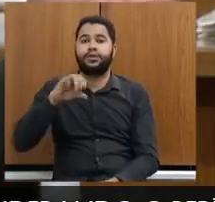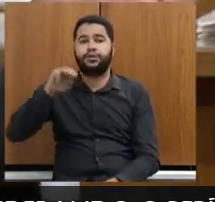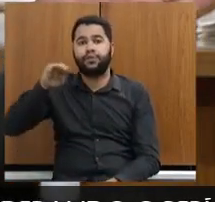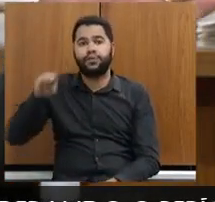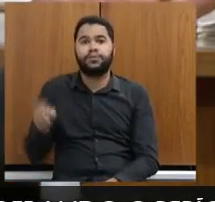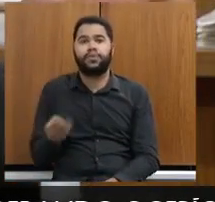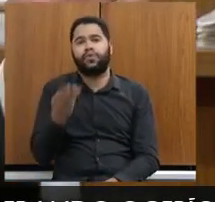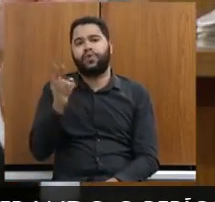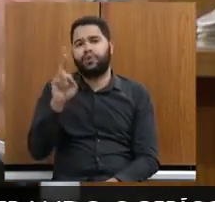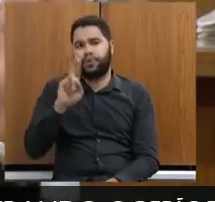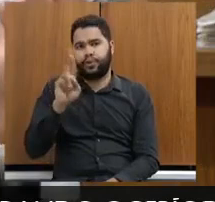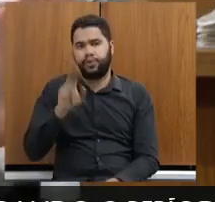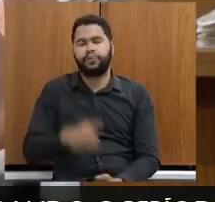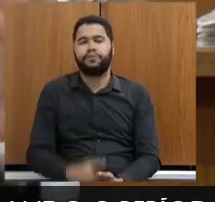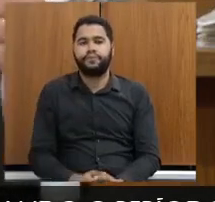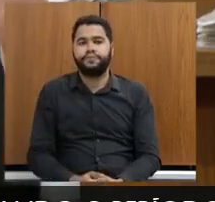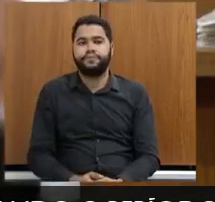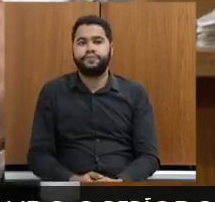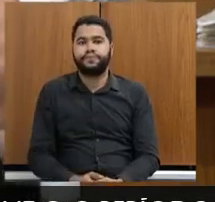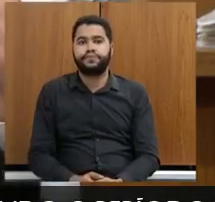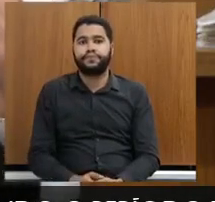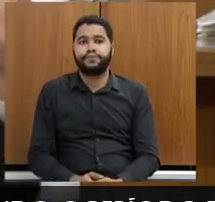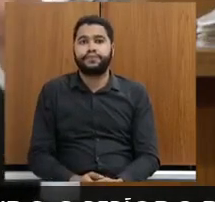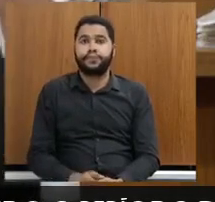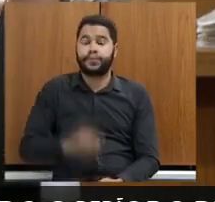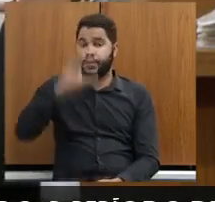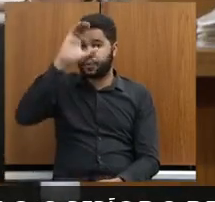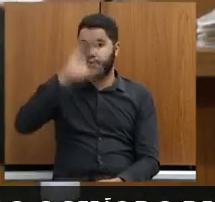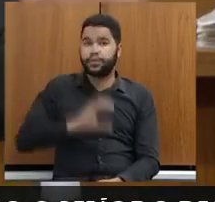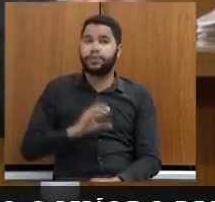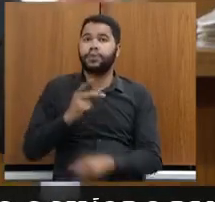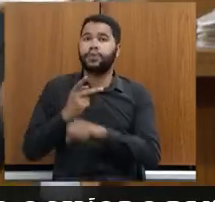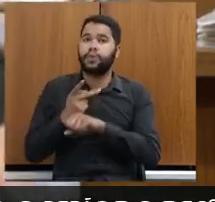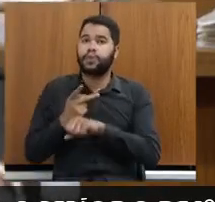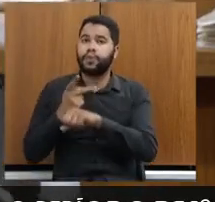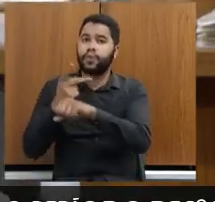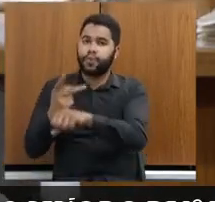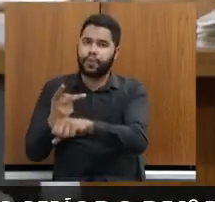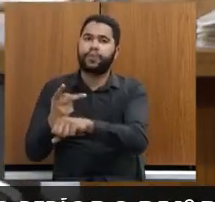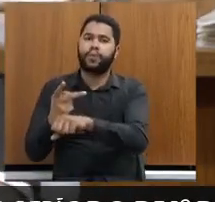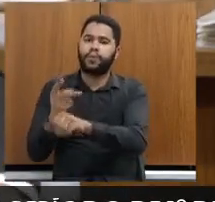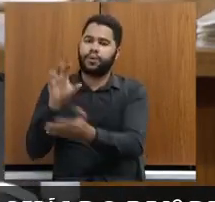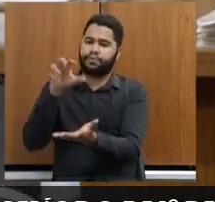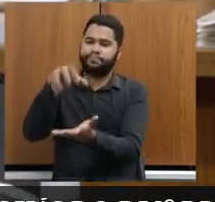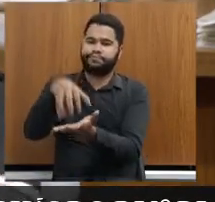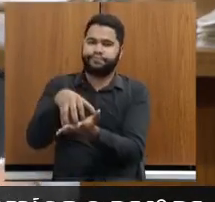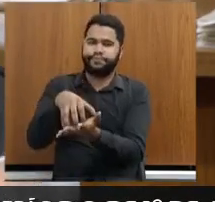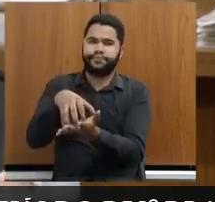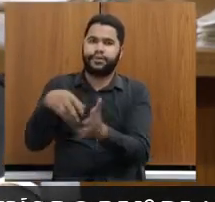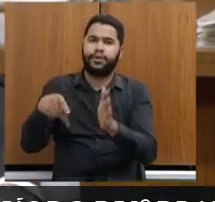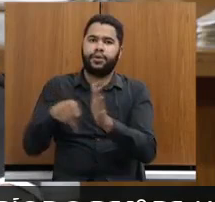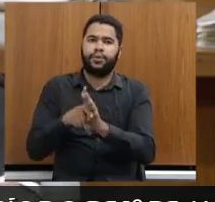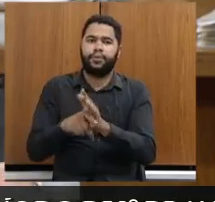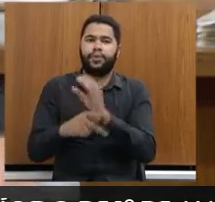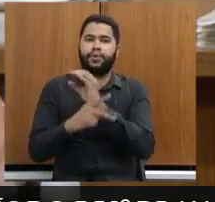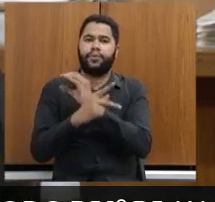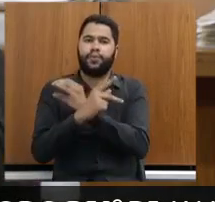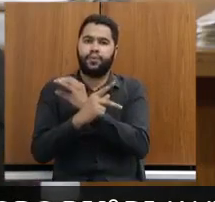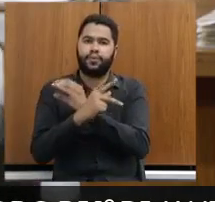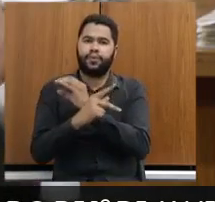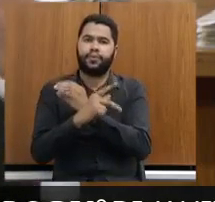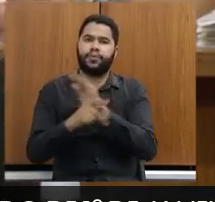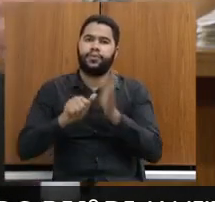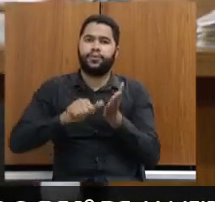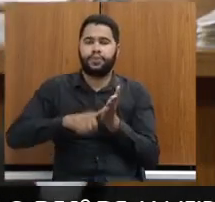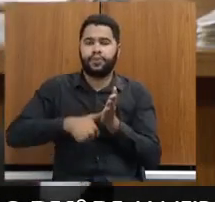milhões de reais e aí do cidadão vai procurar uma um ponto né uma unidade da Polícia Civil para fazer